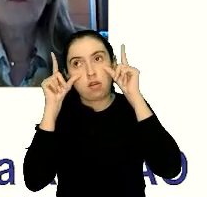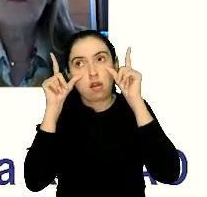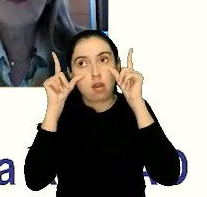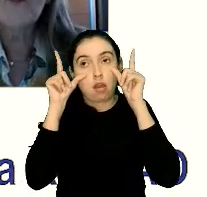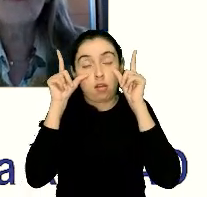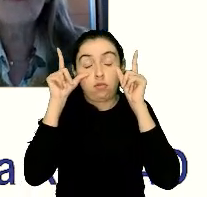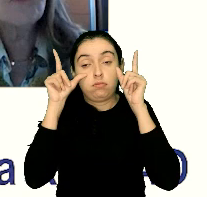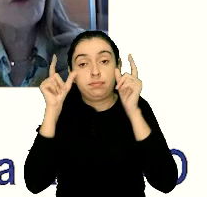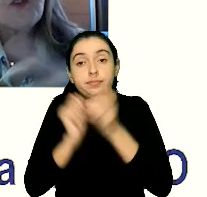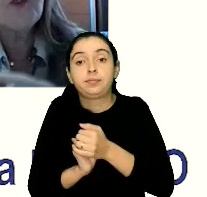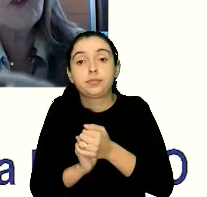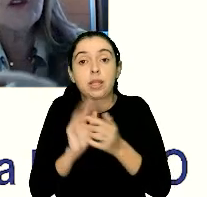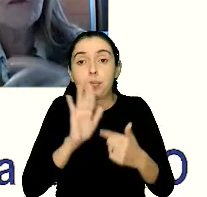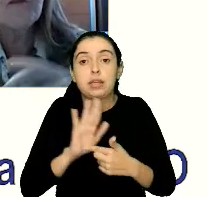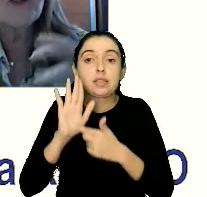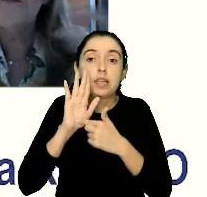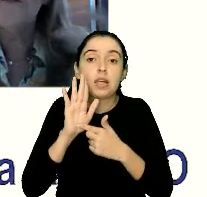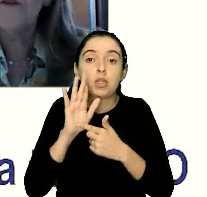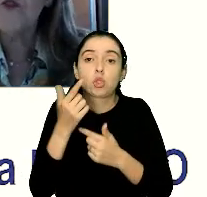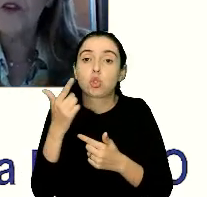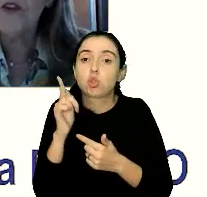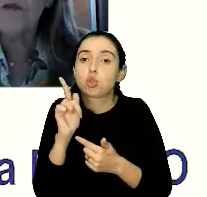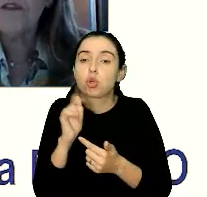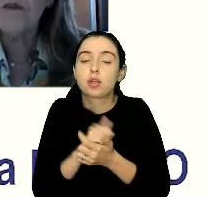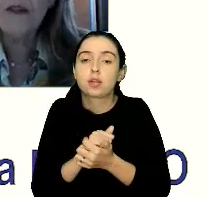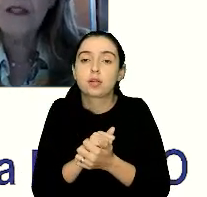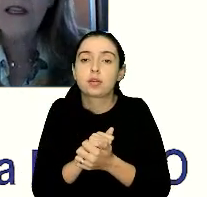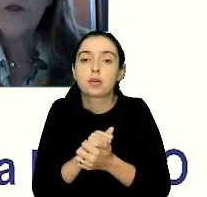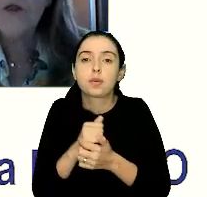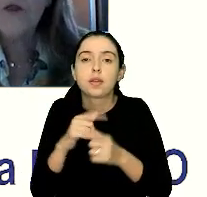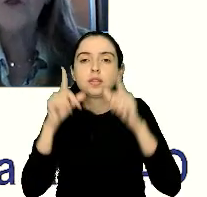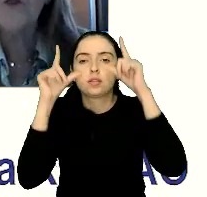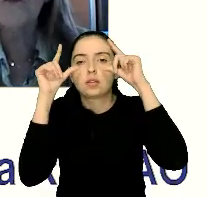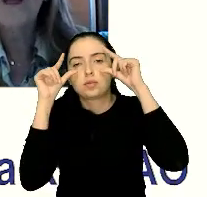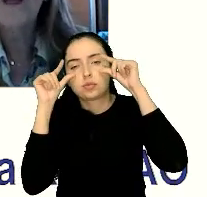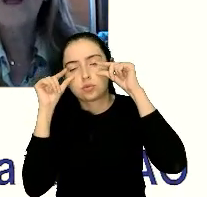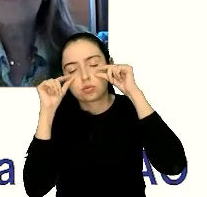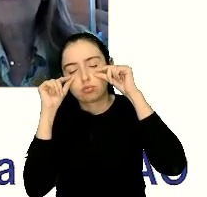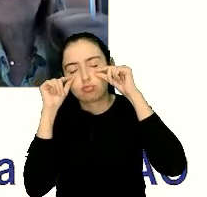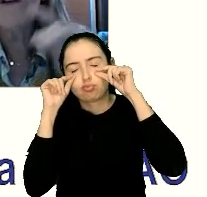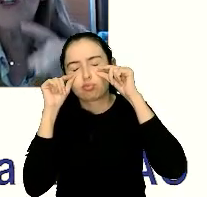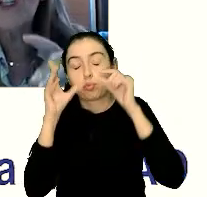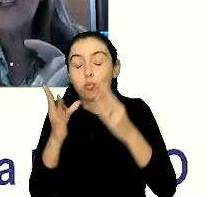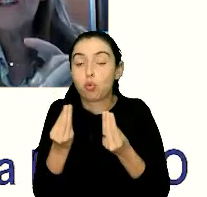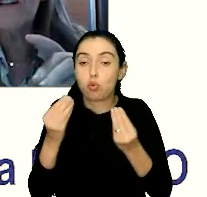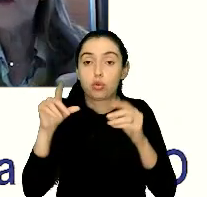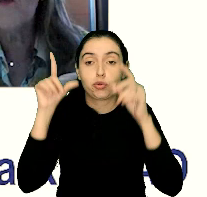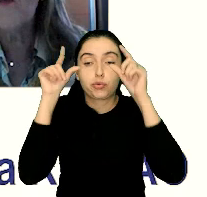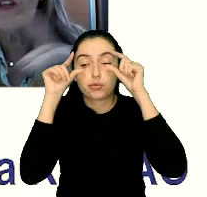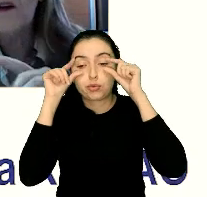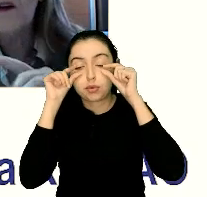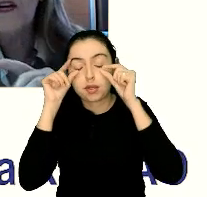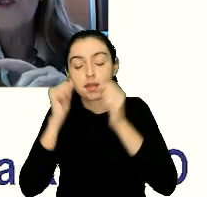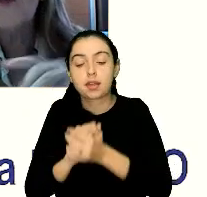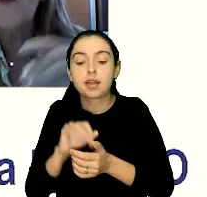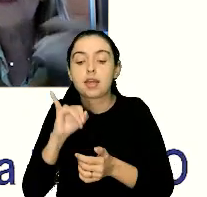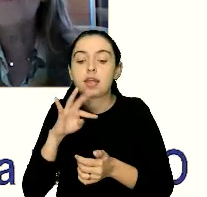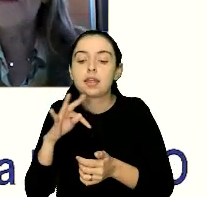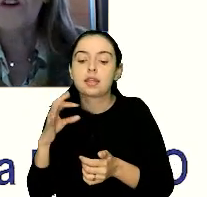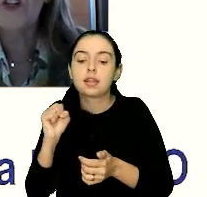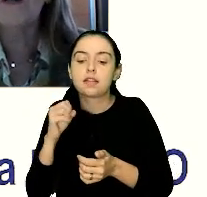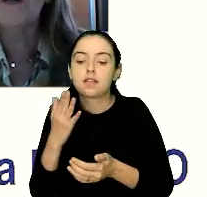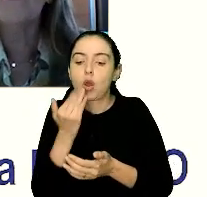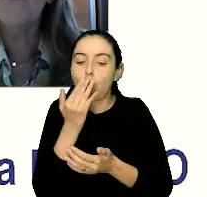que nós chamamos de, não só insônia, mas de hipersônia, né? Excesso de sono, hiperfagia, comer demais,